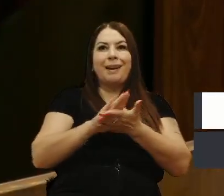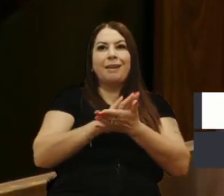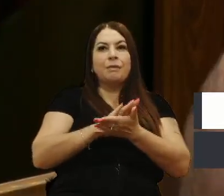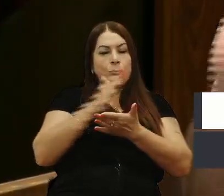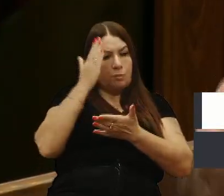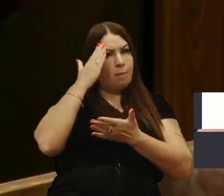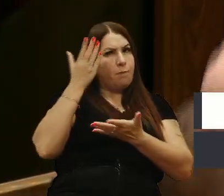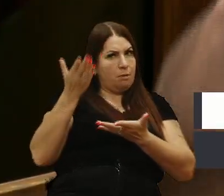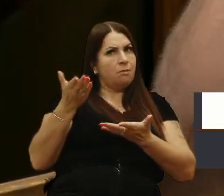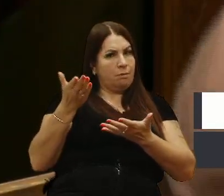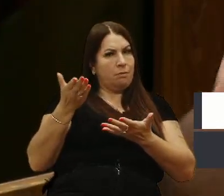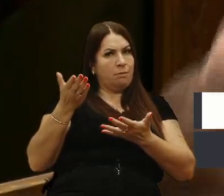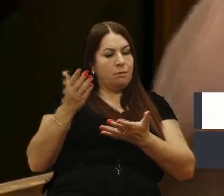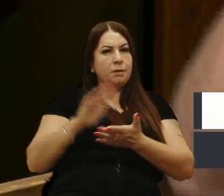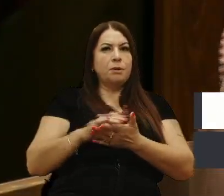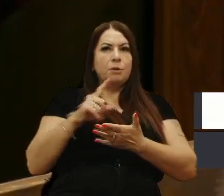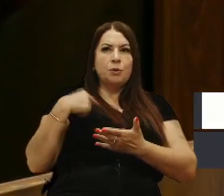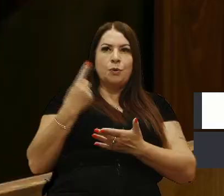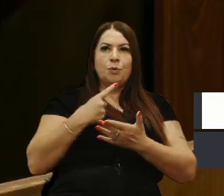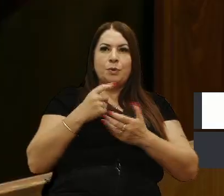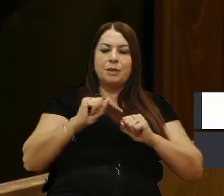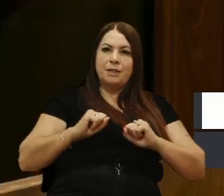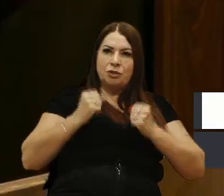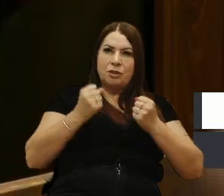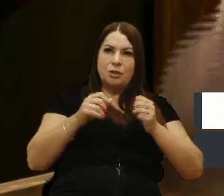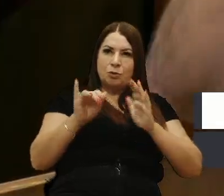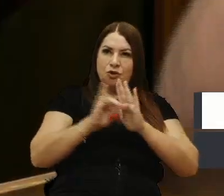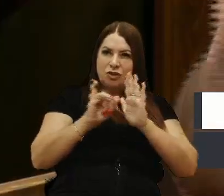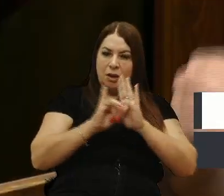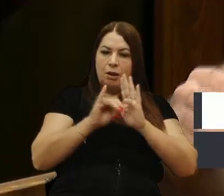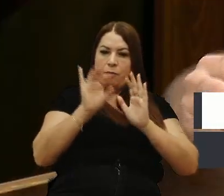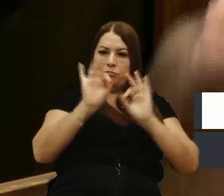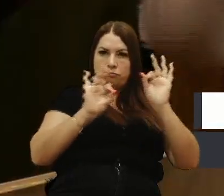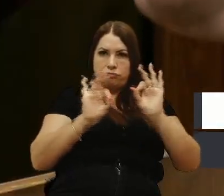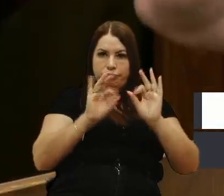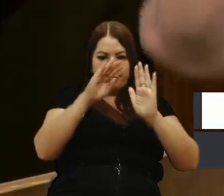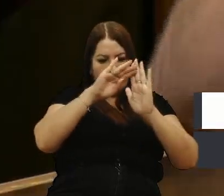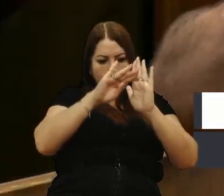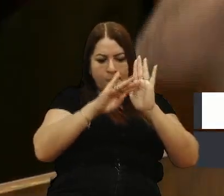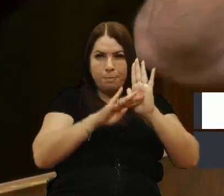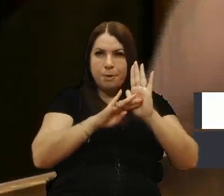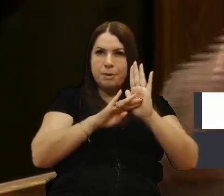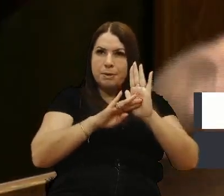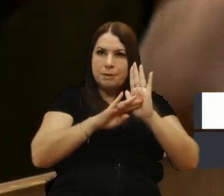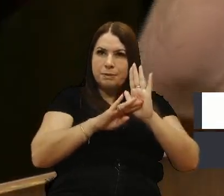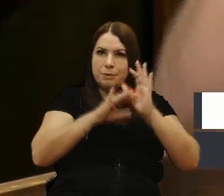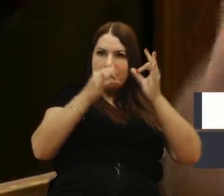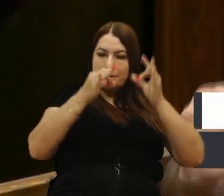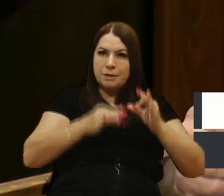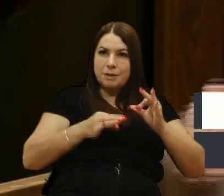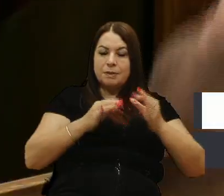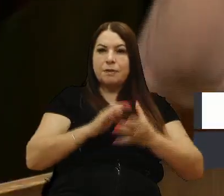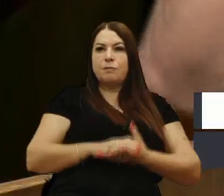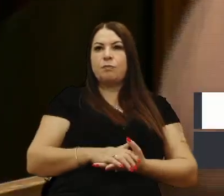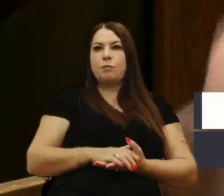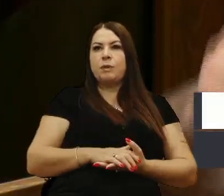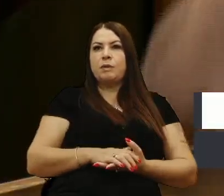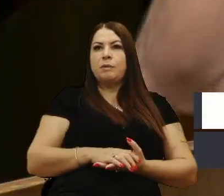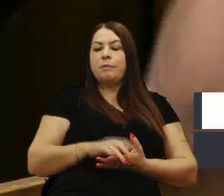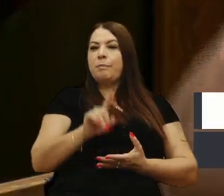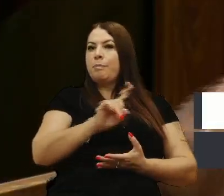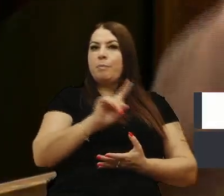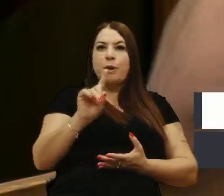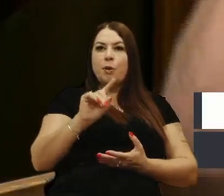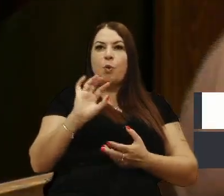disso. Por isso, nós nos dedicávamos no edital. Nós elaborávamos aquilo com a máxima eficiência e eficácia para que